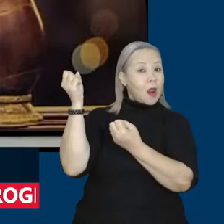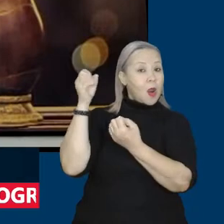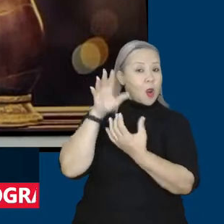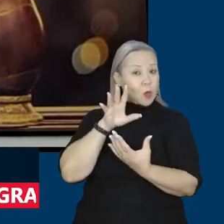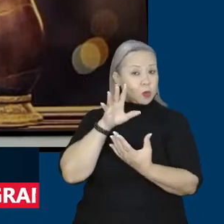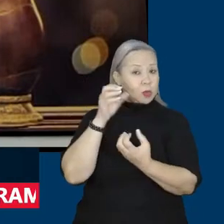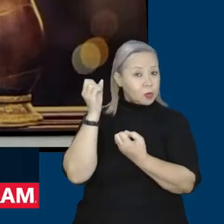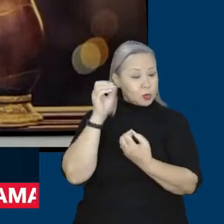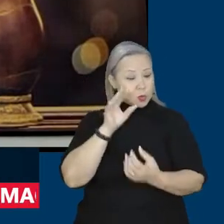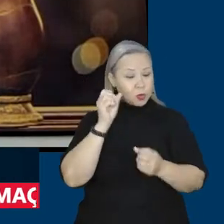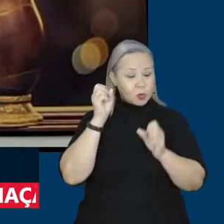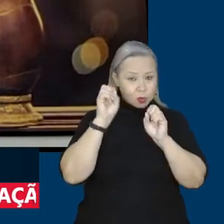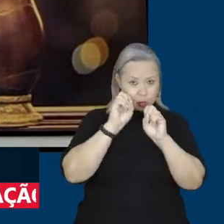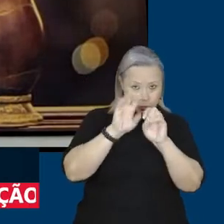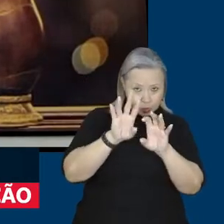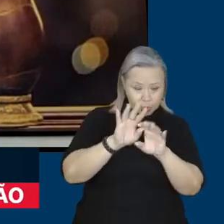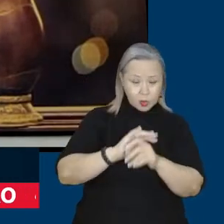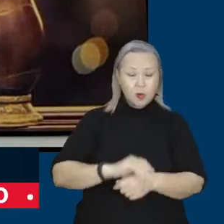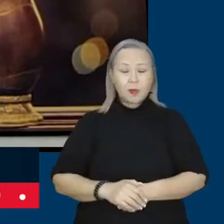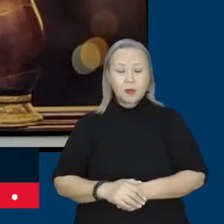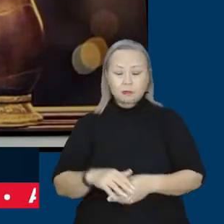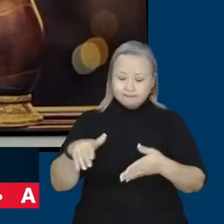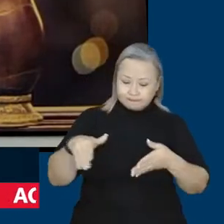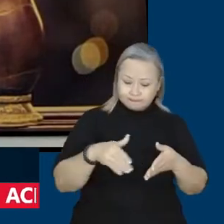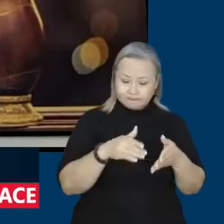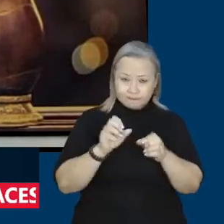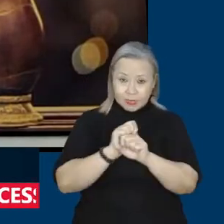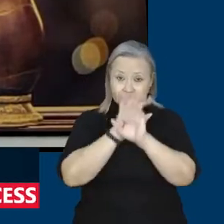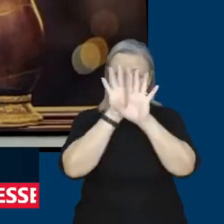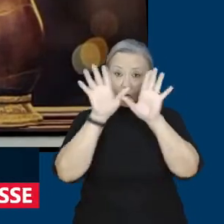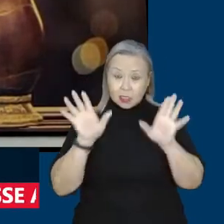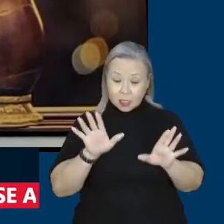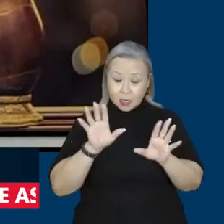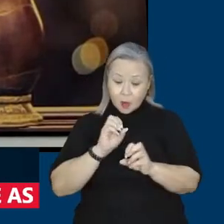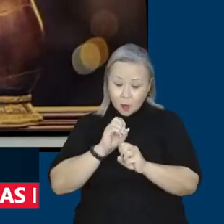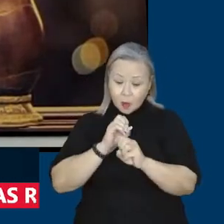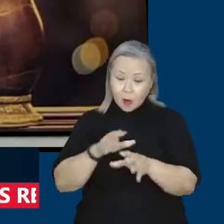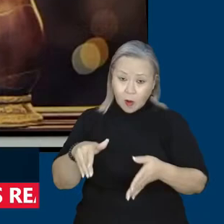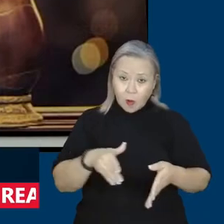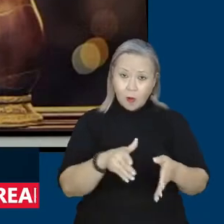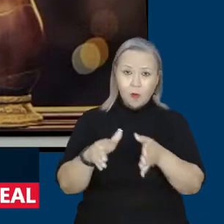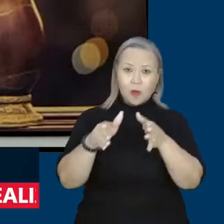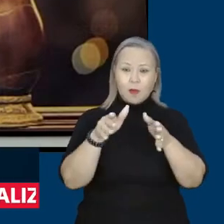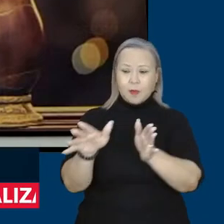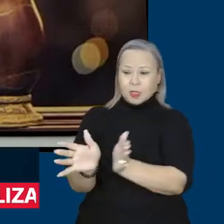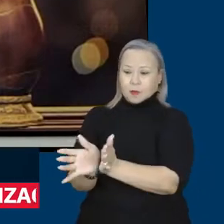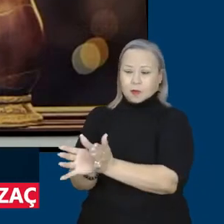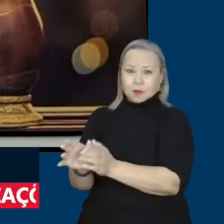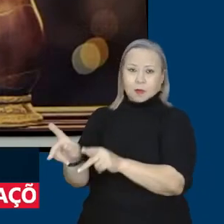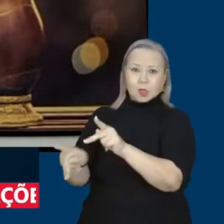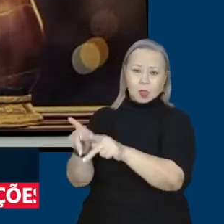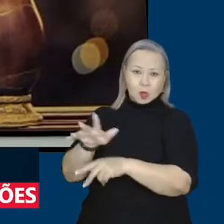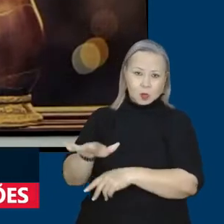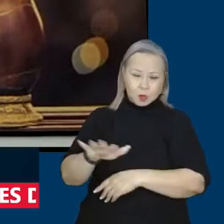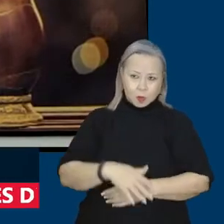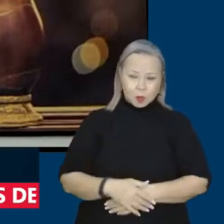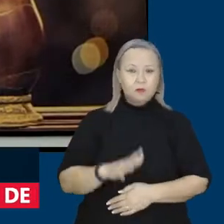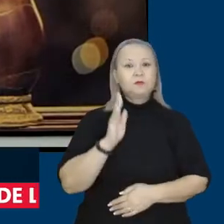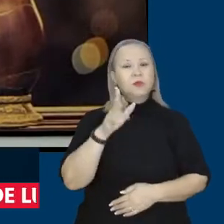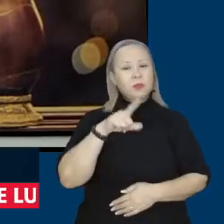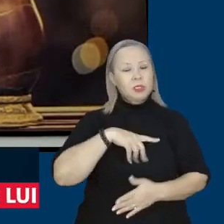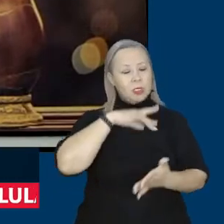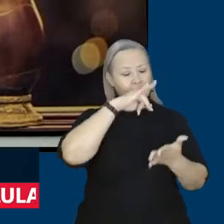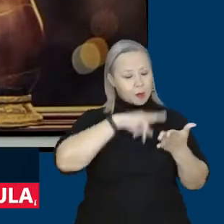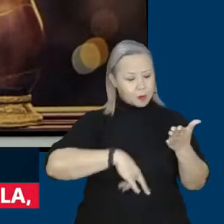o caminho da discussão das faixas salariais por isso que já tem projeto no senado reapresentei mais um